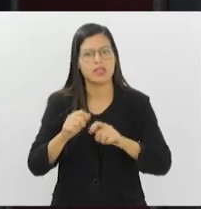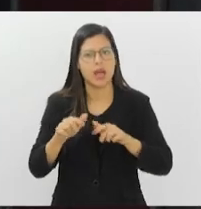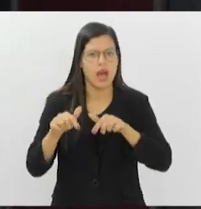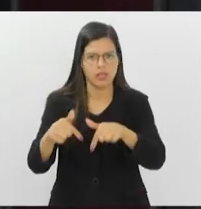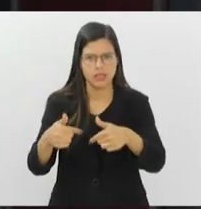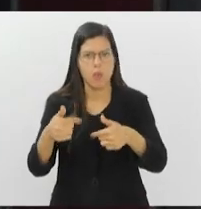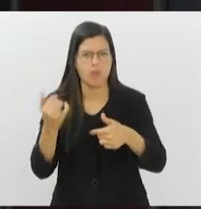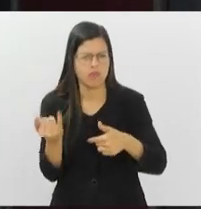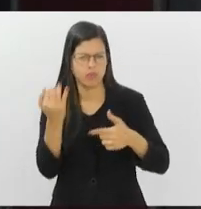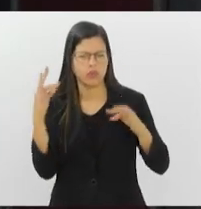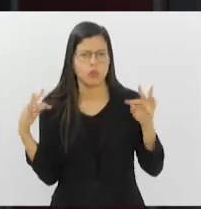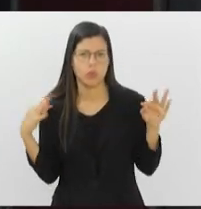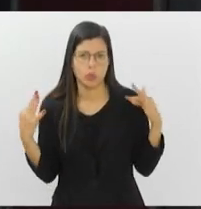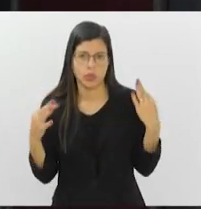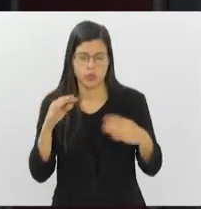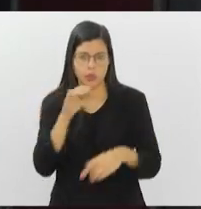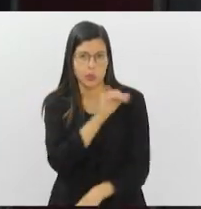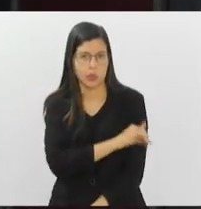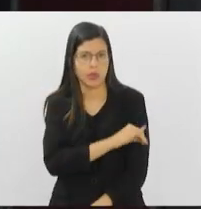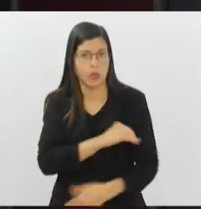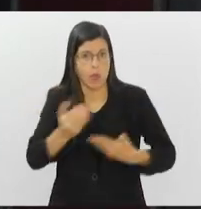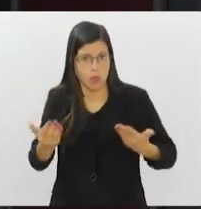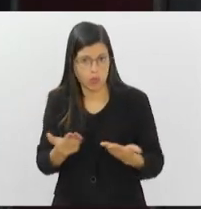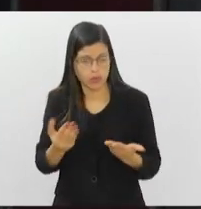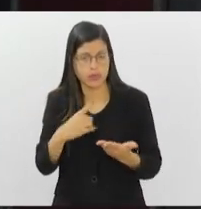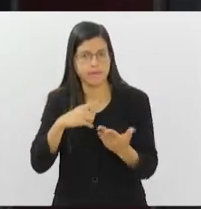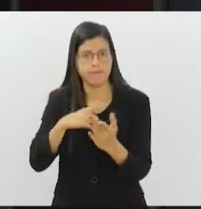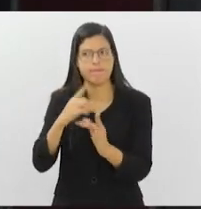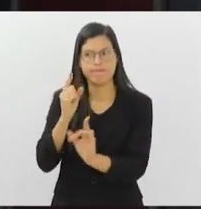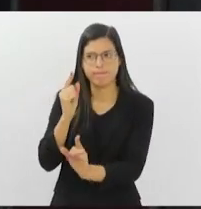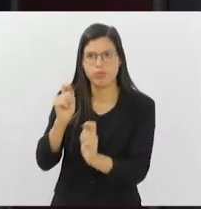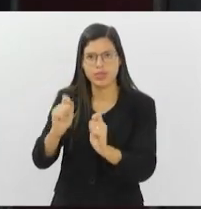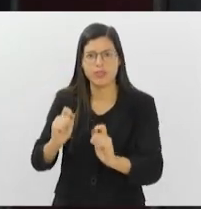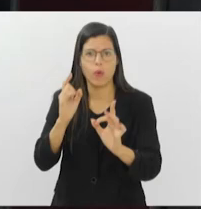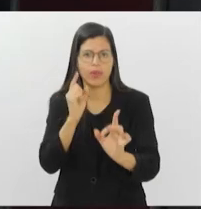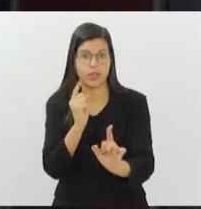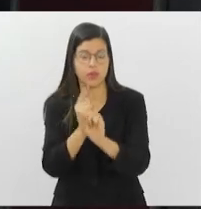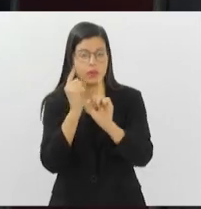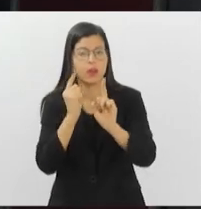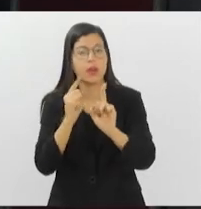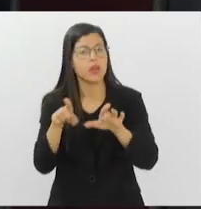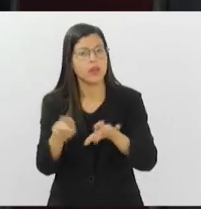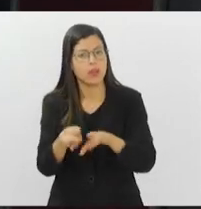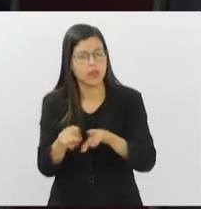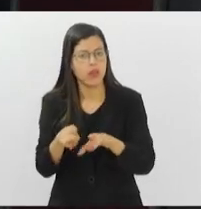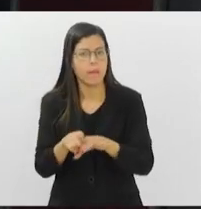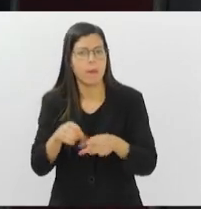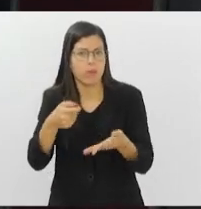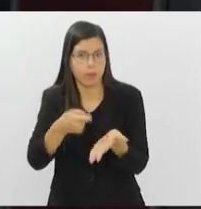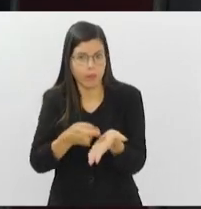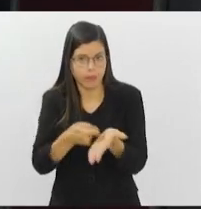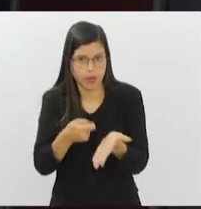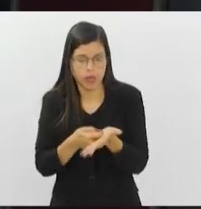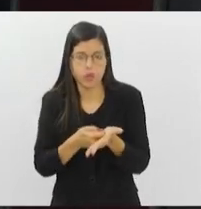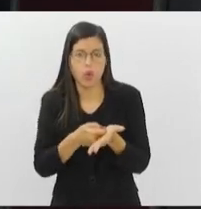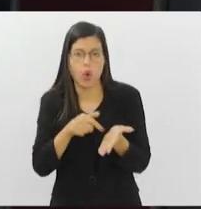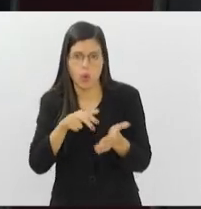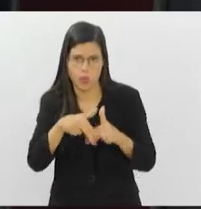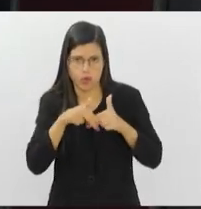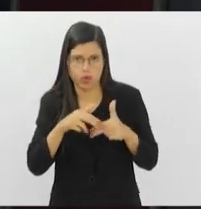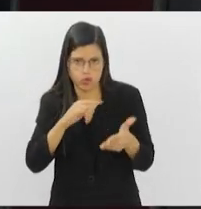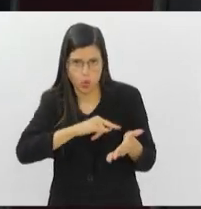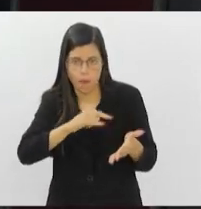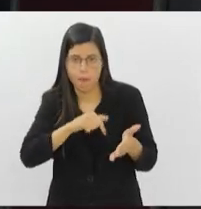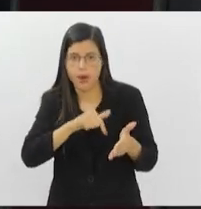turismo no Rio de Janeiro Então hoje além de ter a identificação tornou obrigatório agora através da ataque o uso do